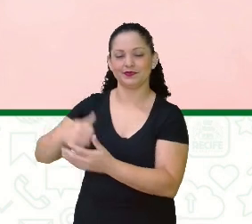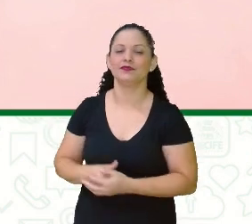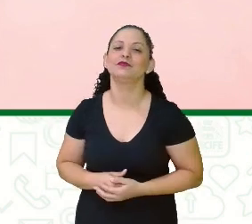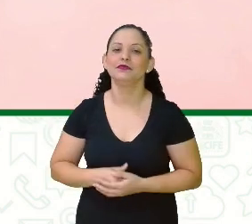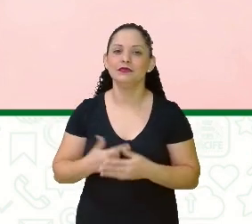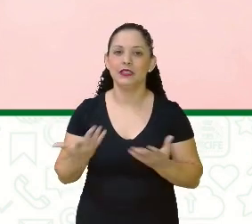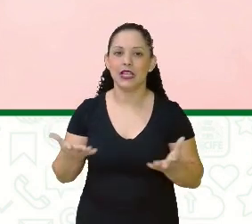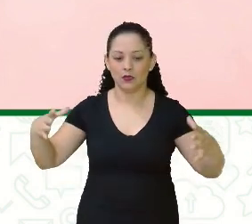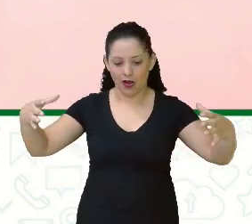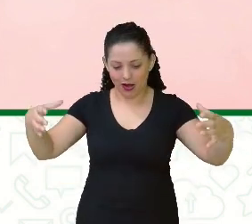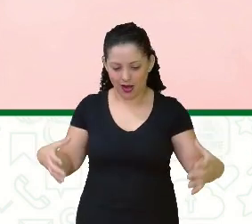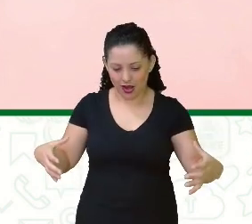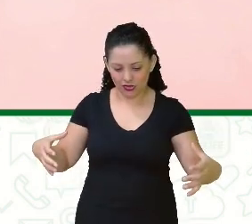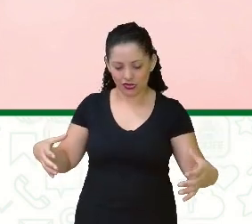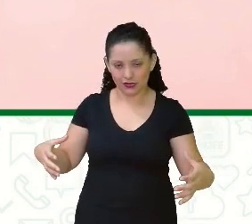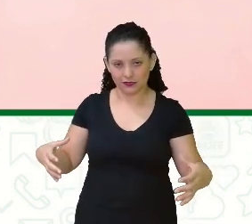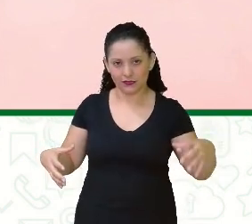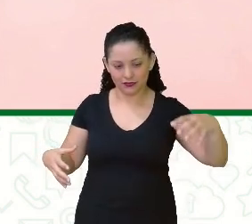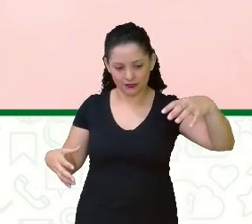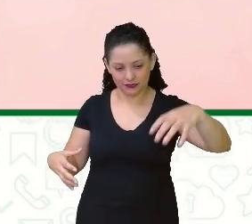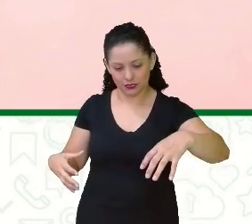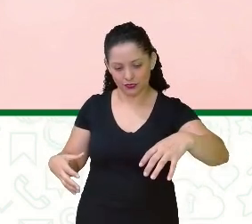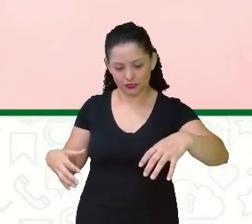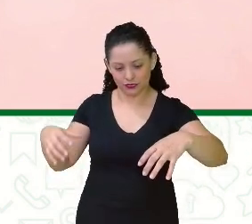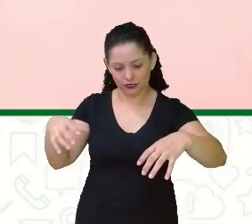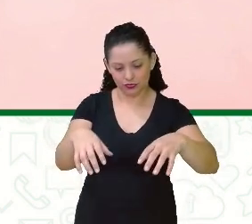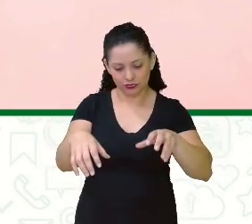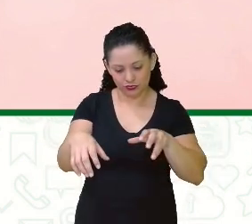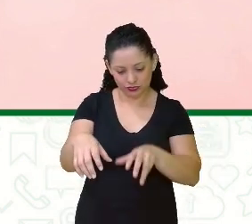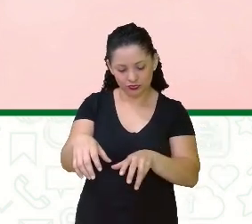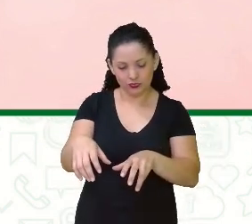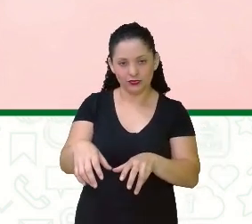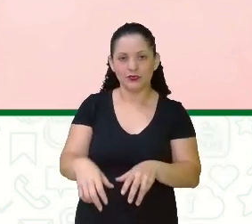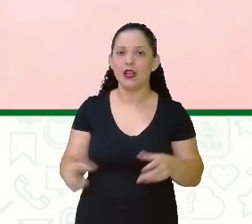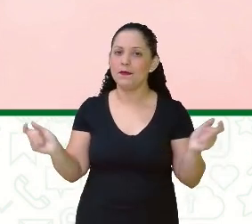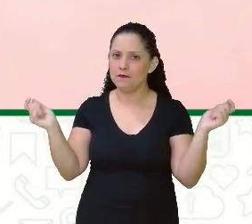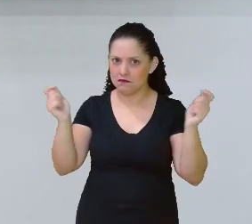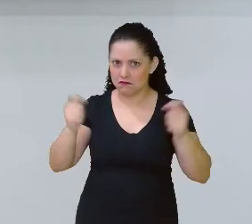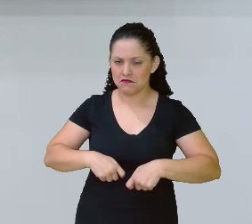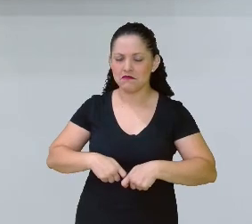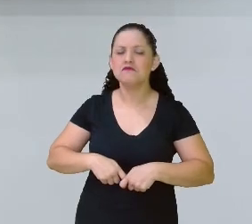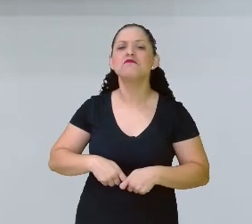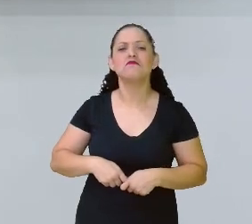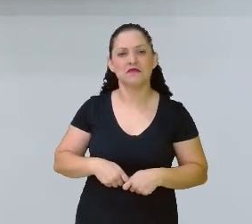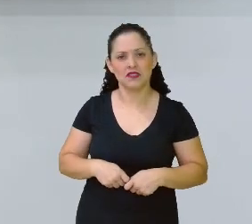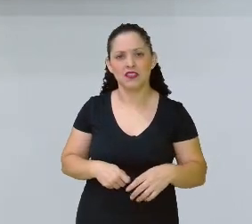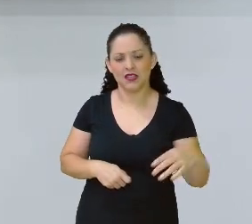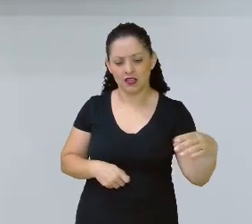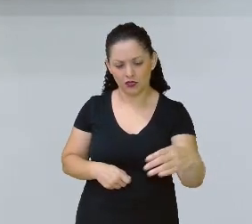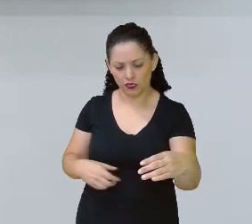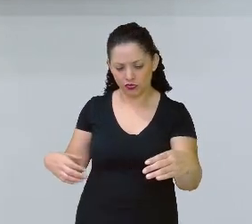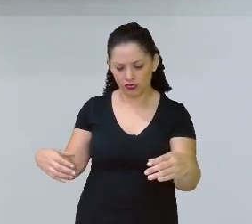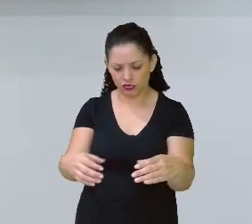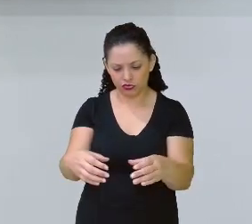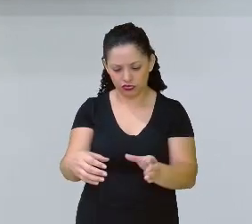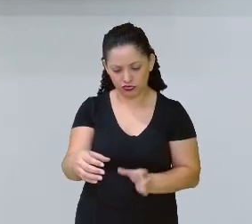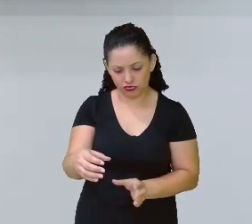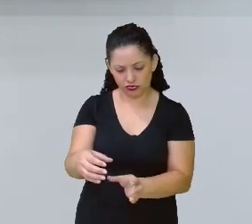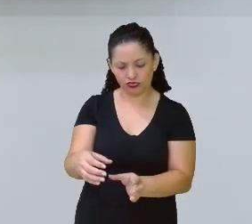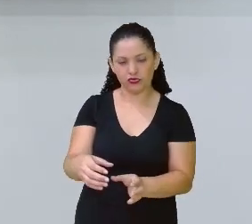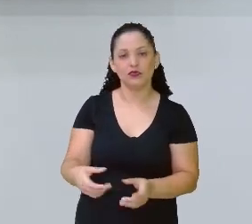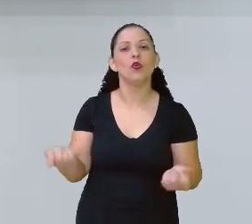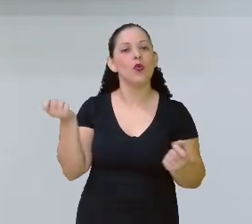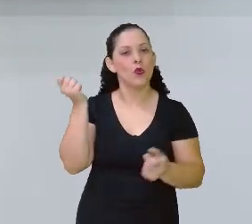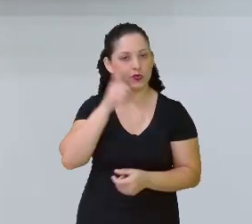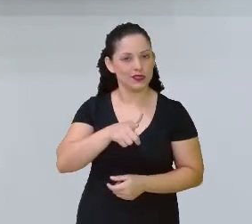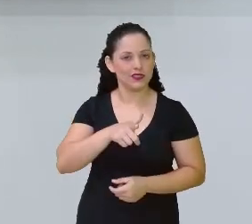3 pedaços, né? E eles cabem exatamente ali, as 3 partes.